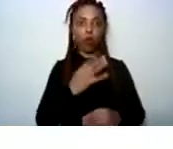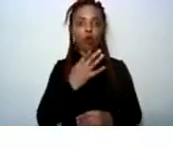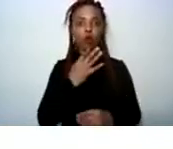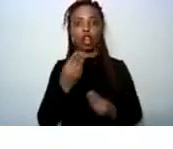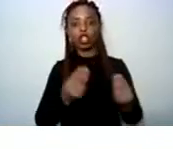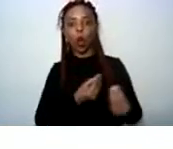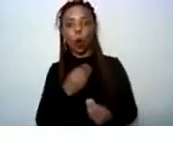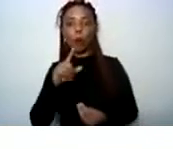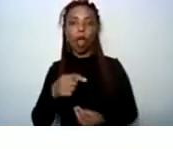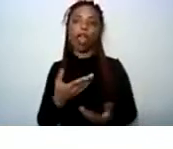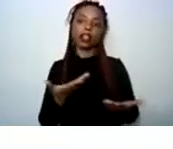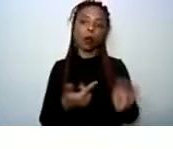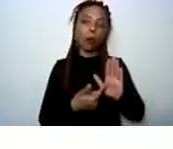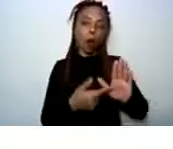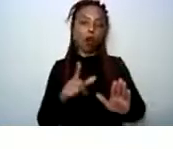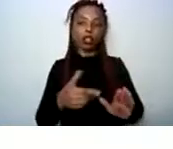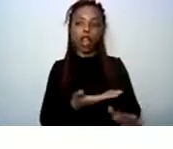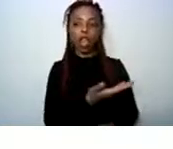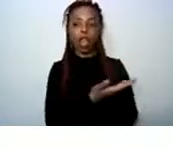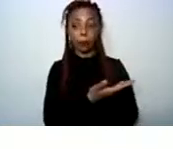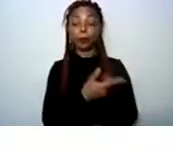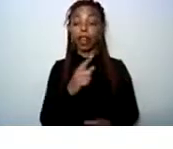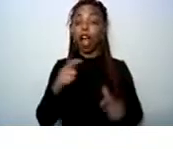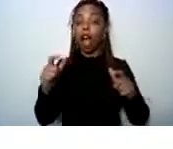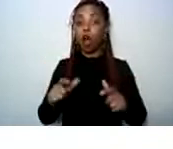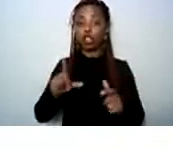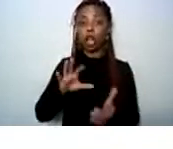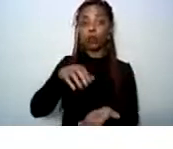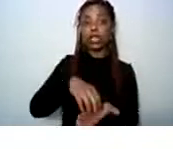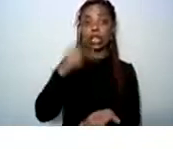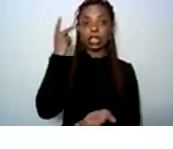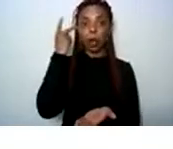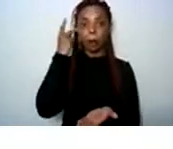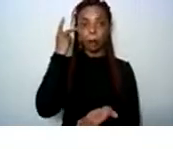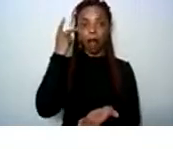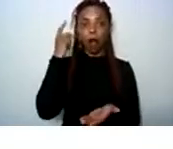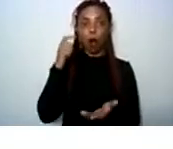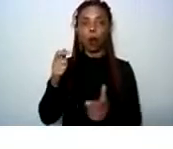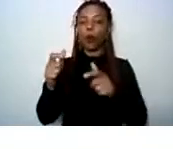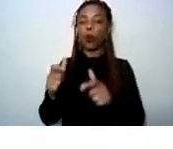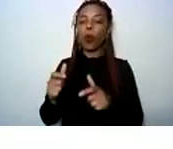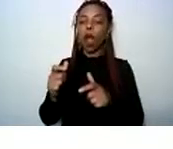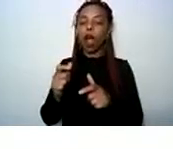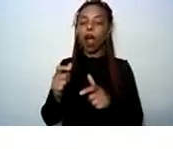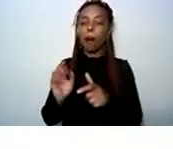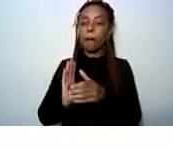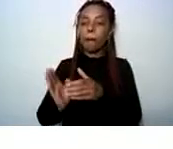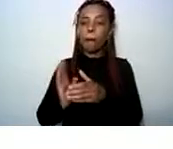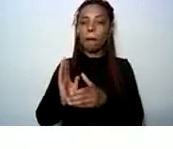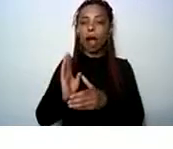cabeça, mas a biblioteca, ela se situa no centro de São Paulo, na região da República, né, na frente da